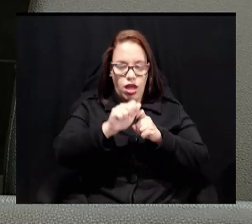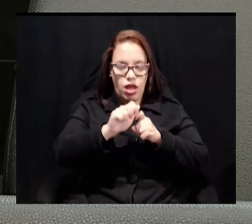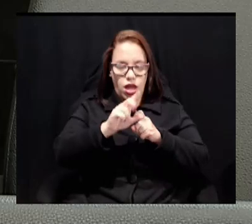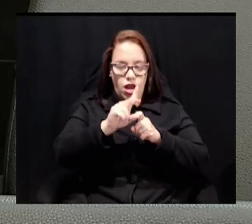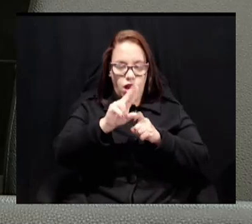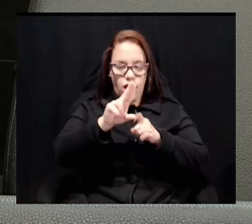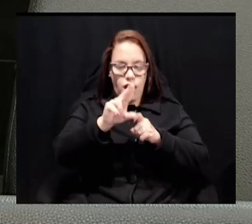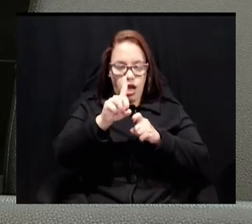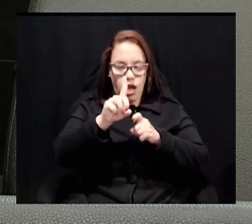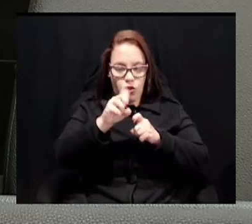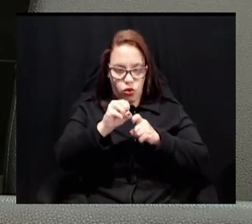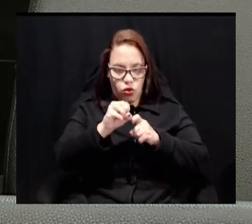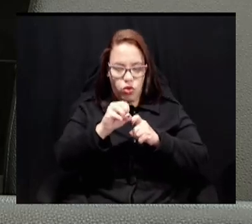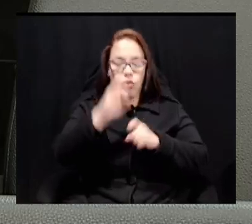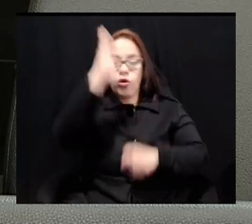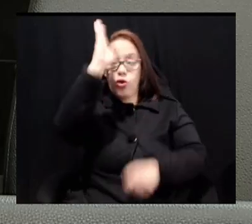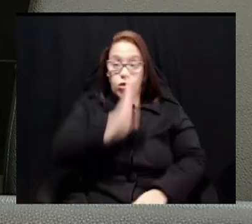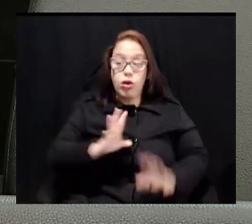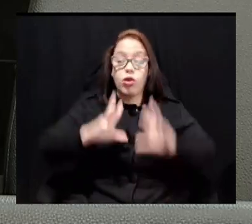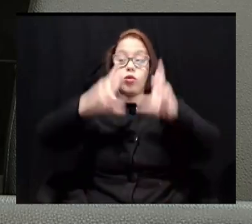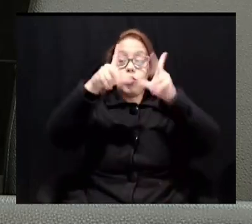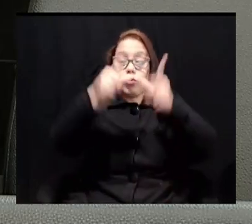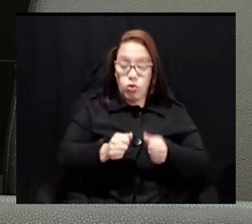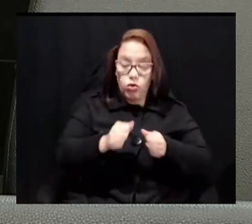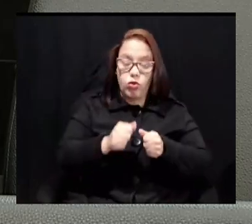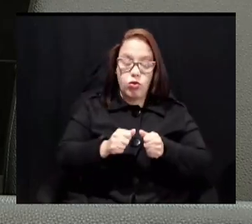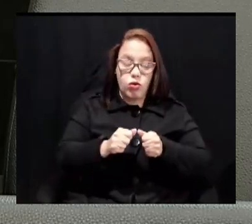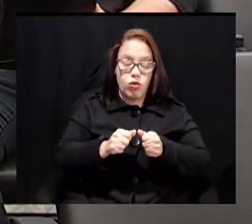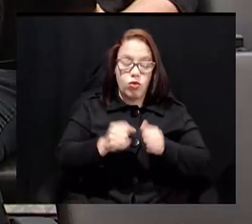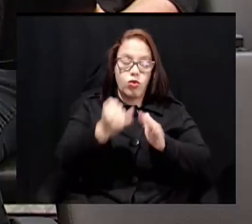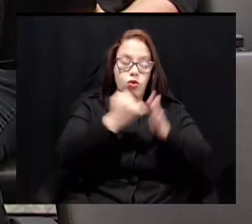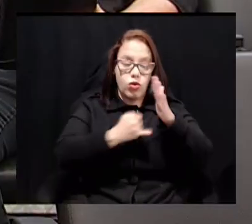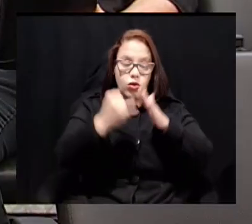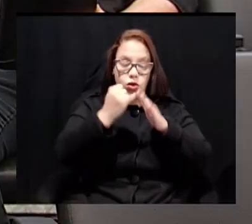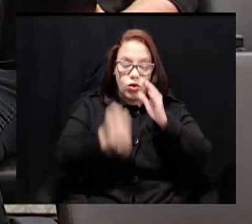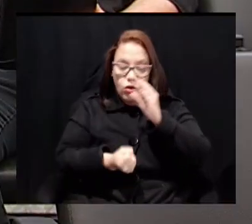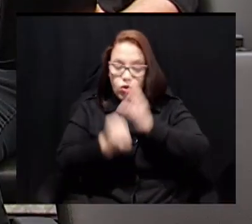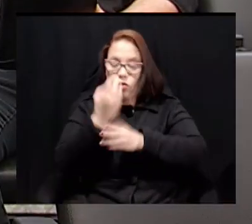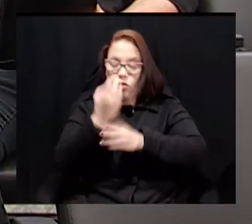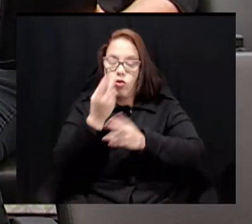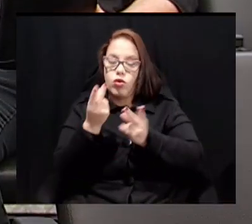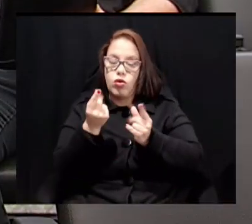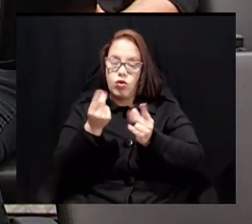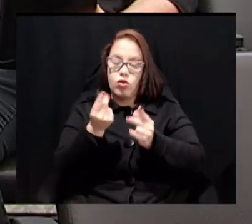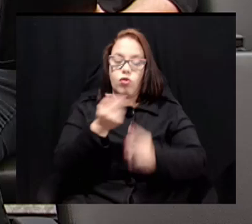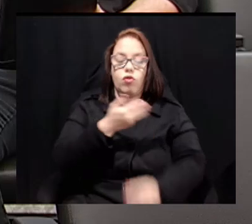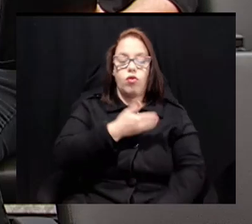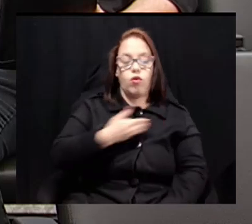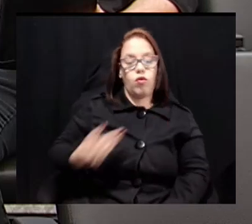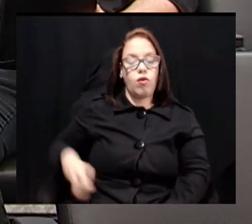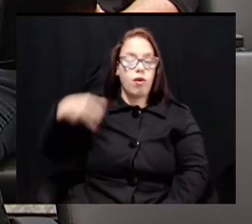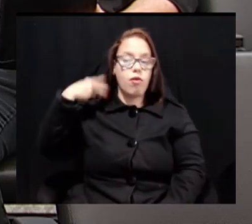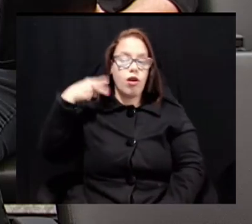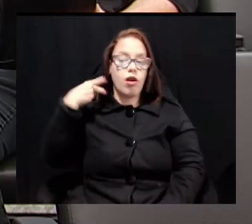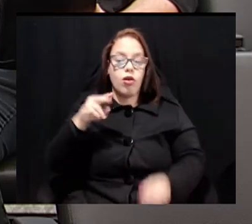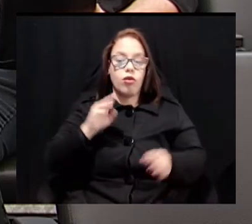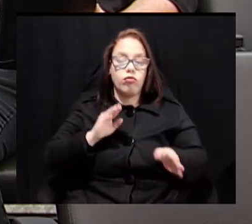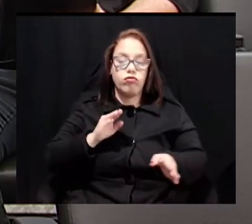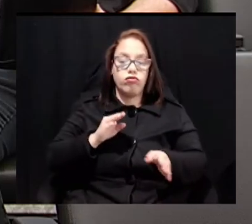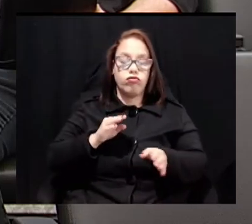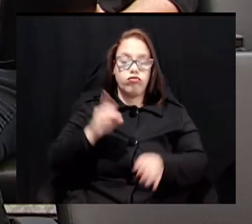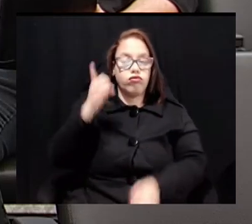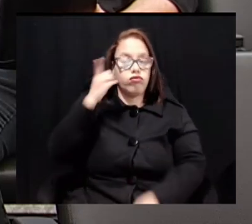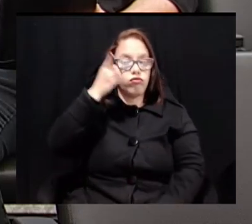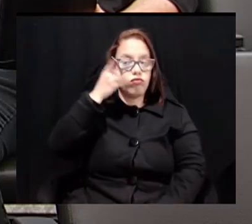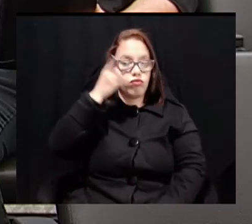no Brasil como um todo, é uma instituição que nasce de uma verba parlamentar também, de um deputado do meu partido, que é o deputado